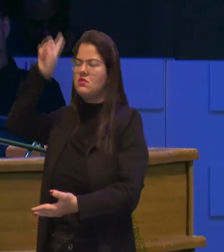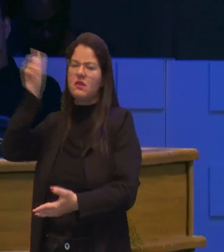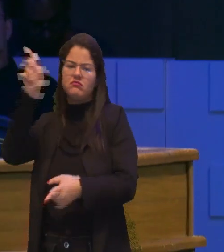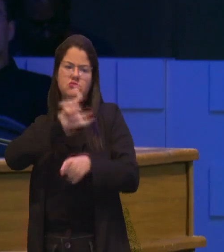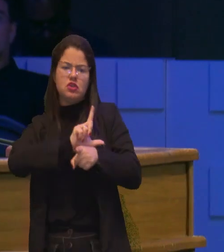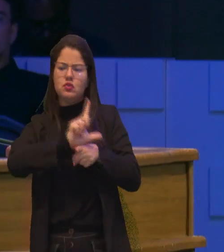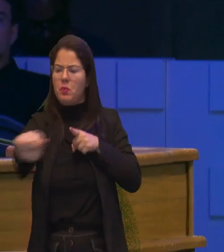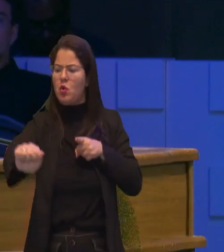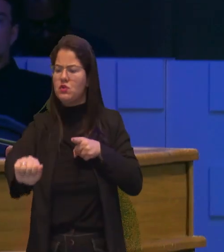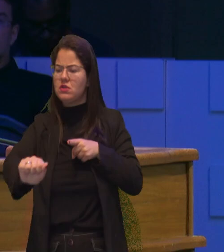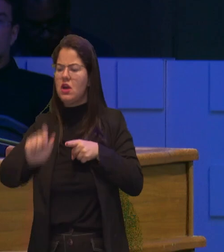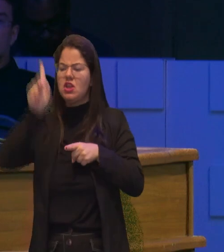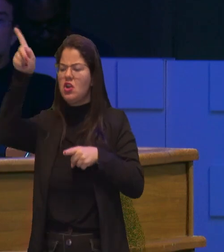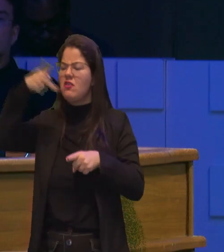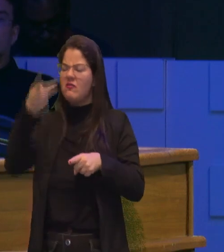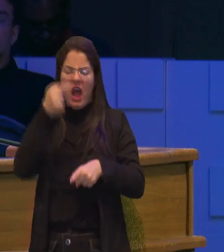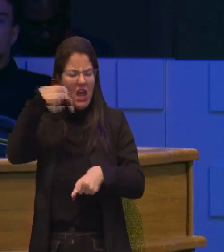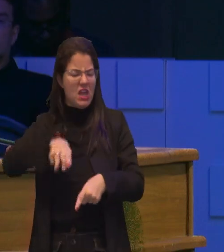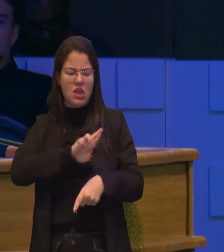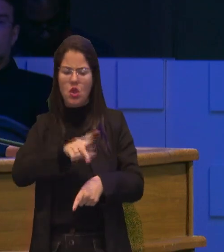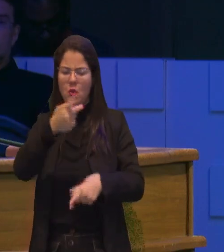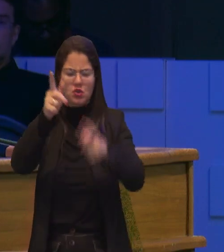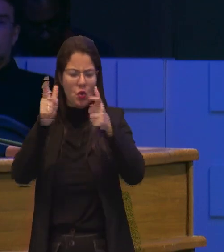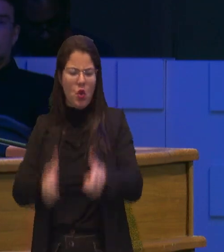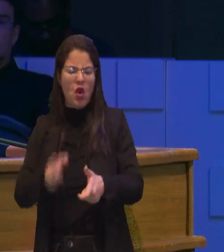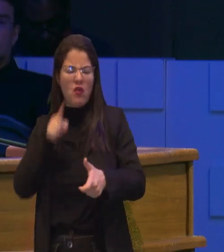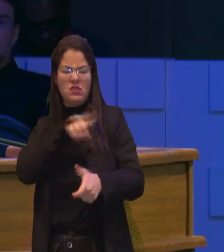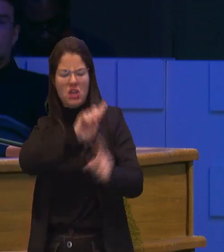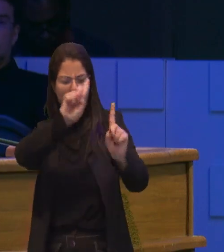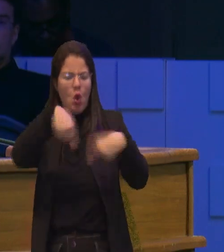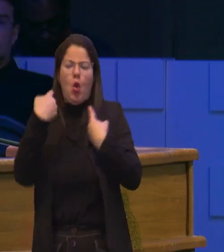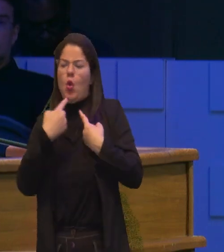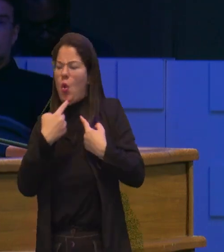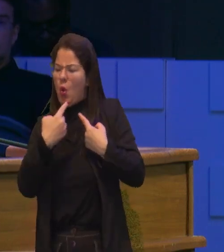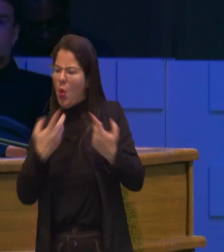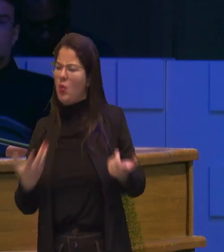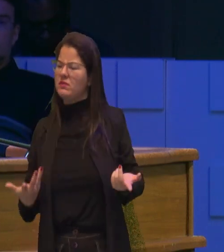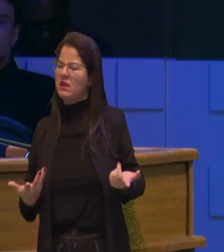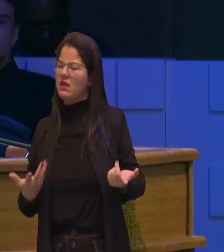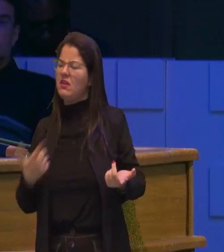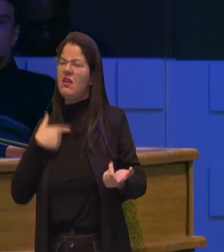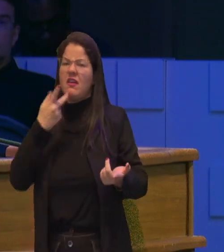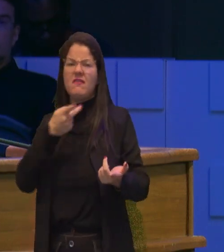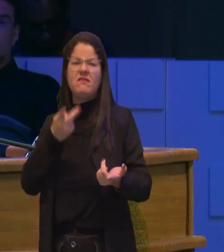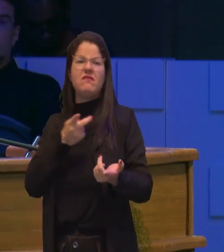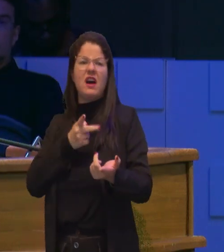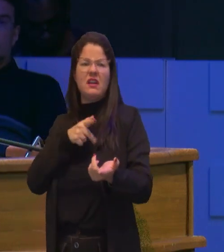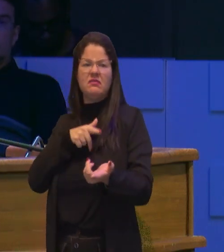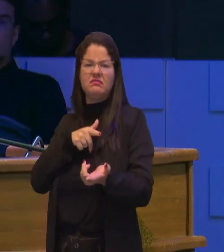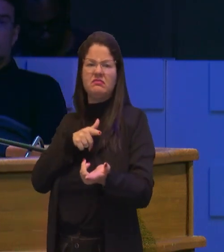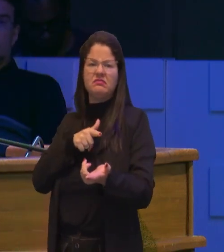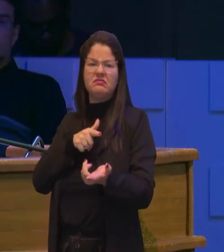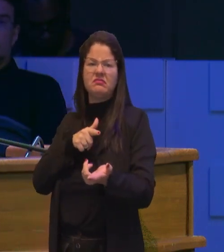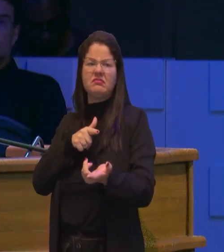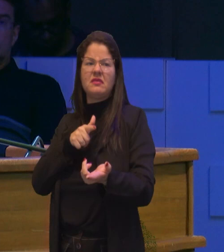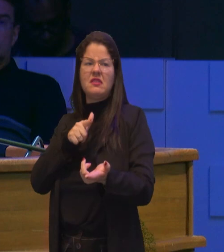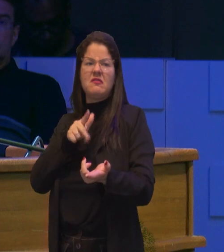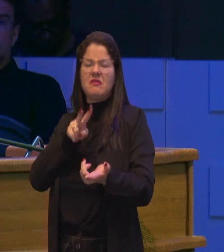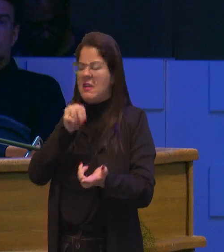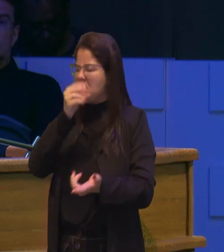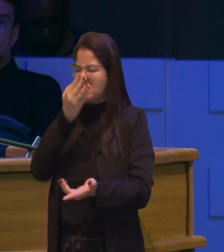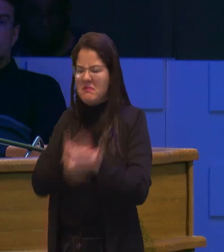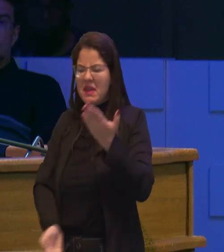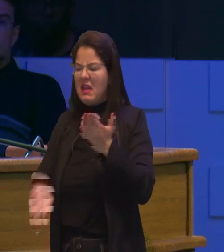Deus diz a ele, aqui não é o seu lugar, você se rebelou comigo, andará errante, andará perdido pela terra.